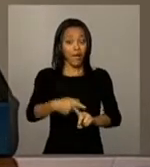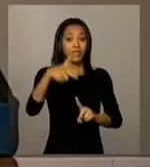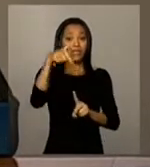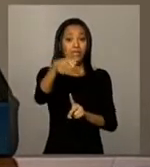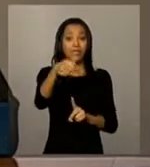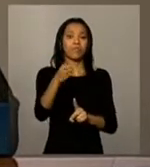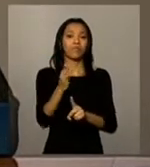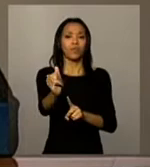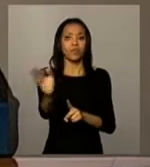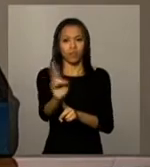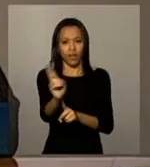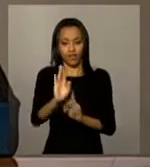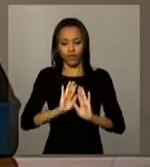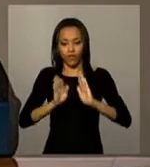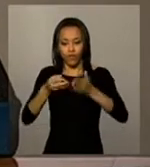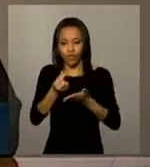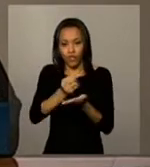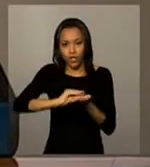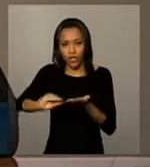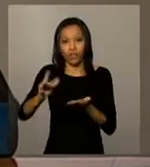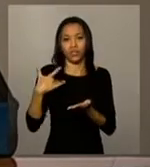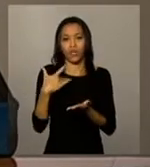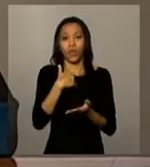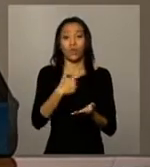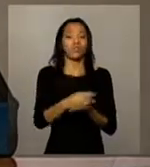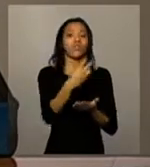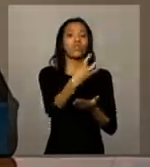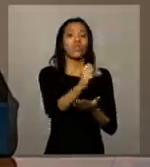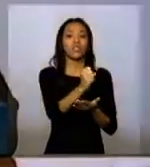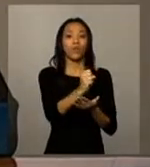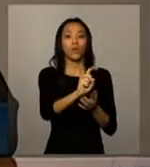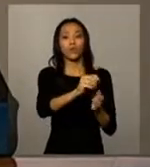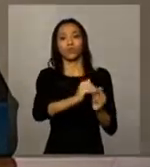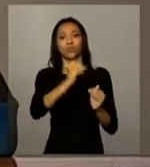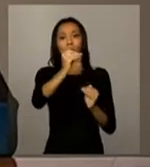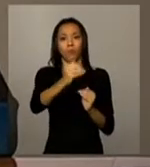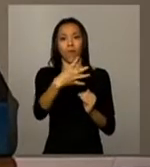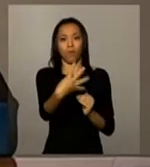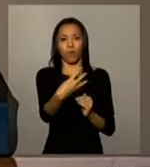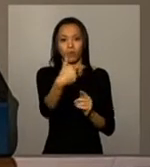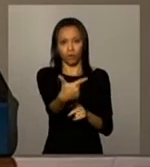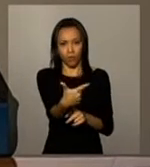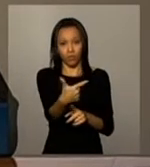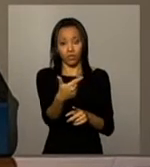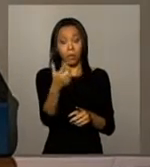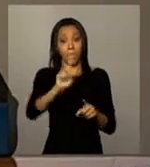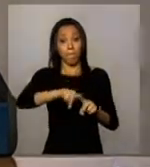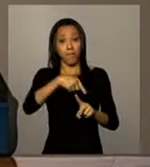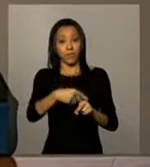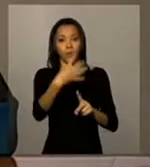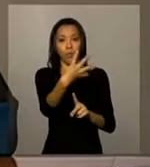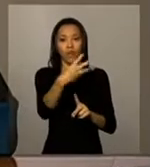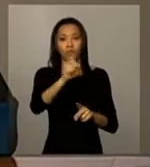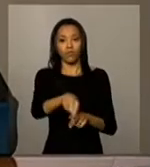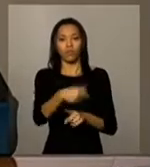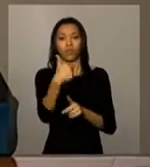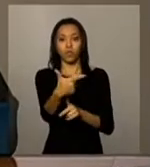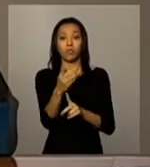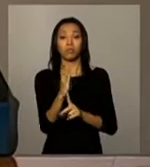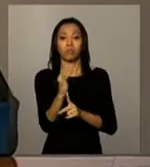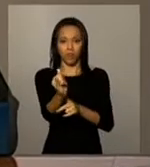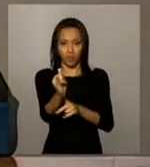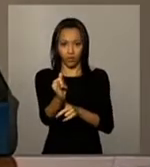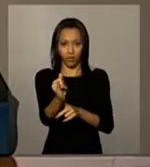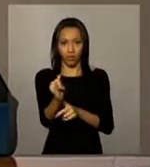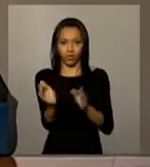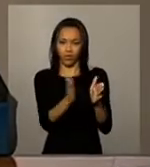reais na saúde. Na educação, passa de 38 para 42, mais 4,2 bilhões